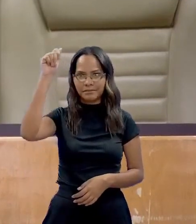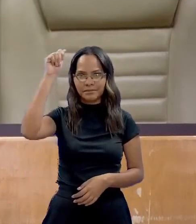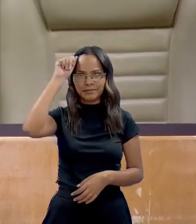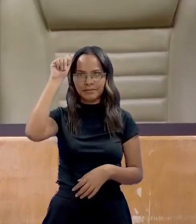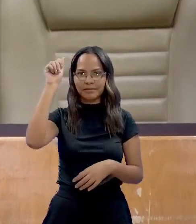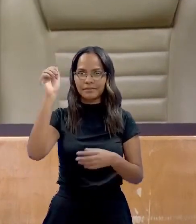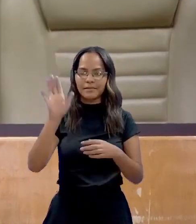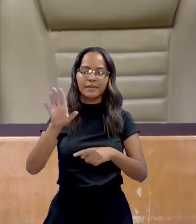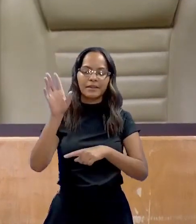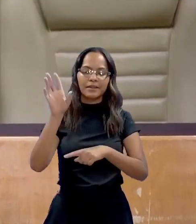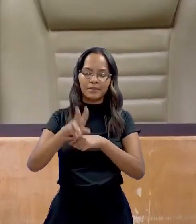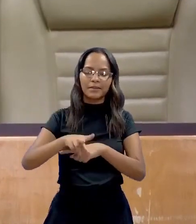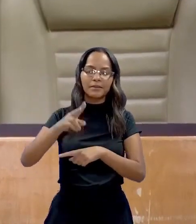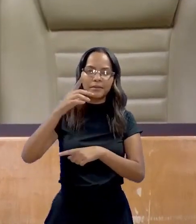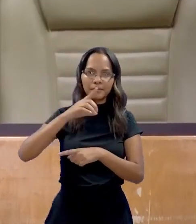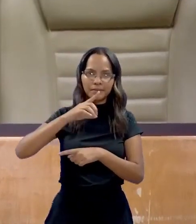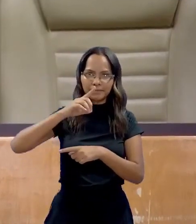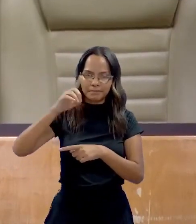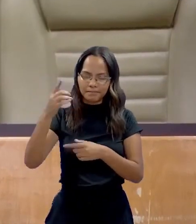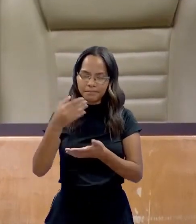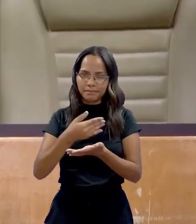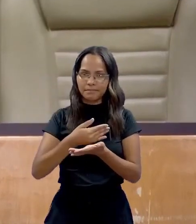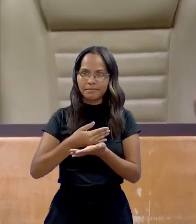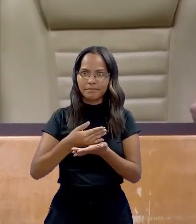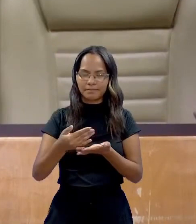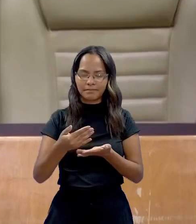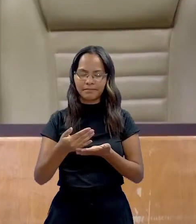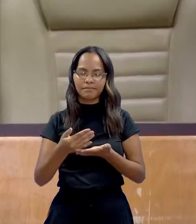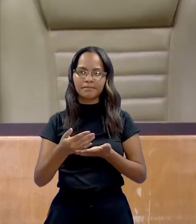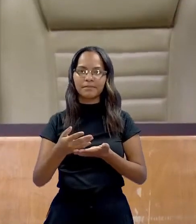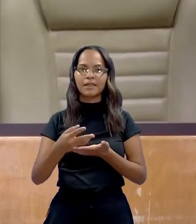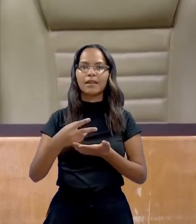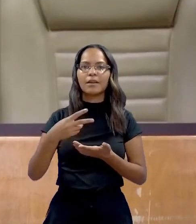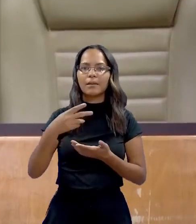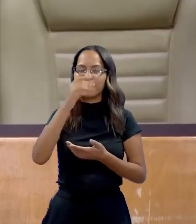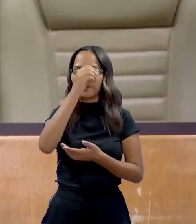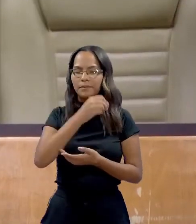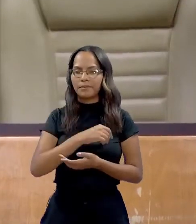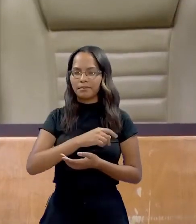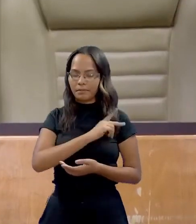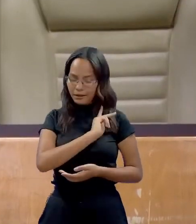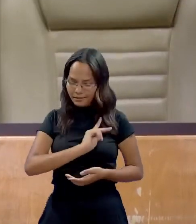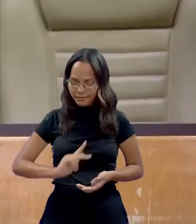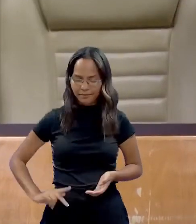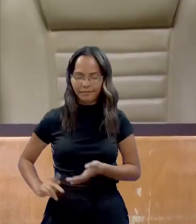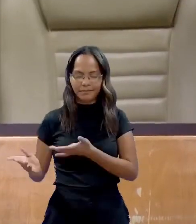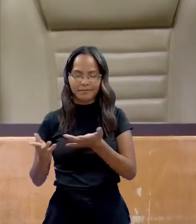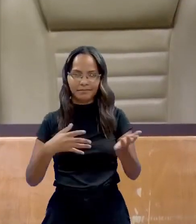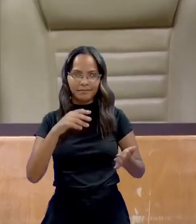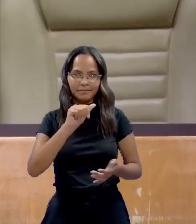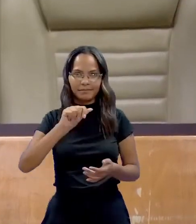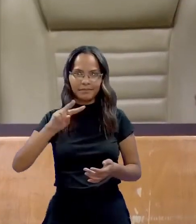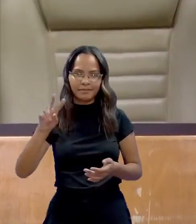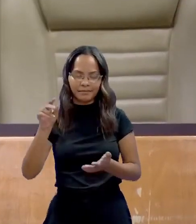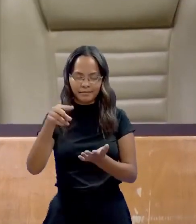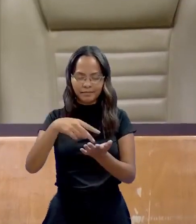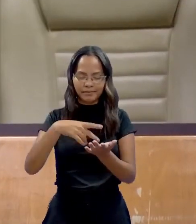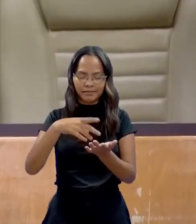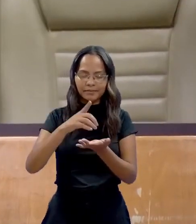Deus, e iniciando, o senhor presidente convidou a vereadora Ava Santiago para ler um trecho bíblico, e